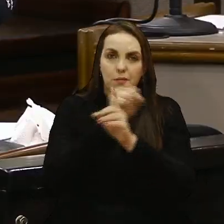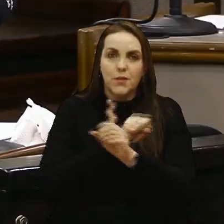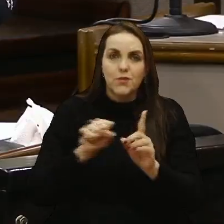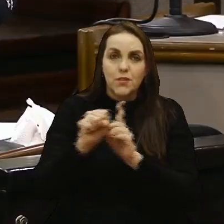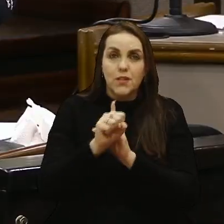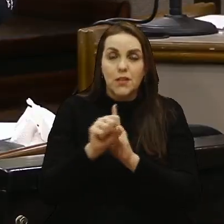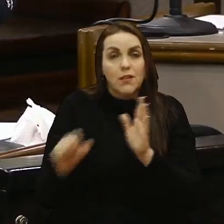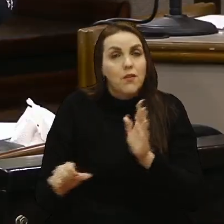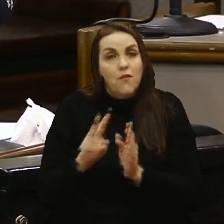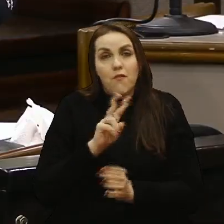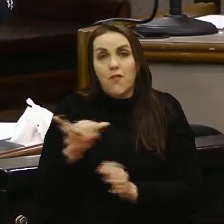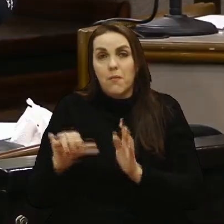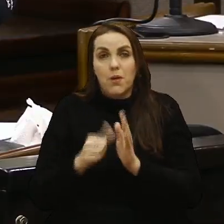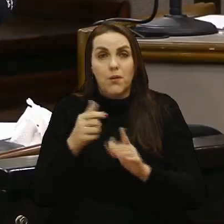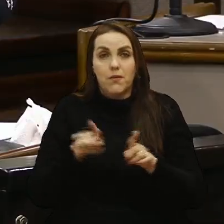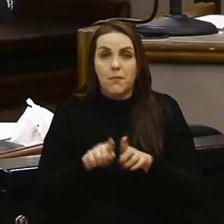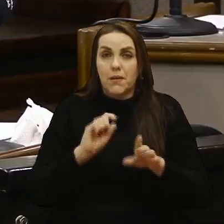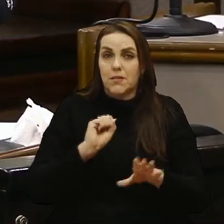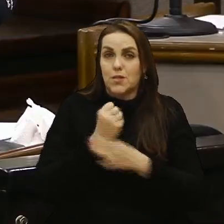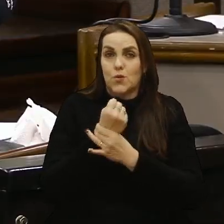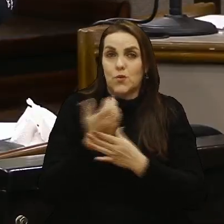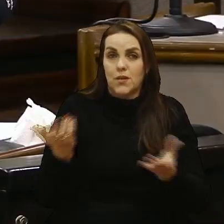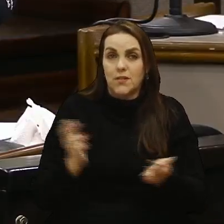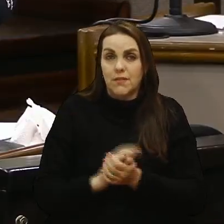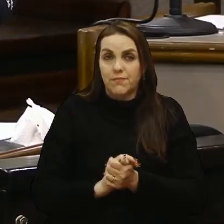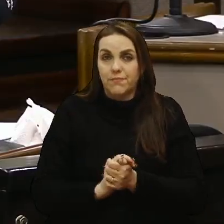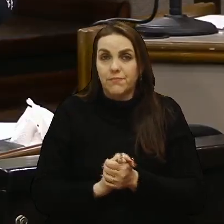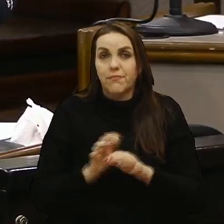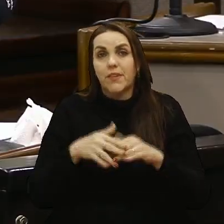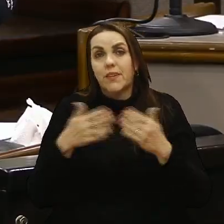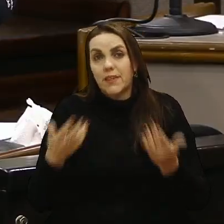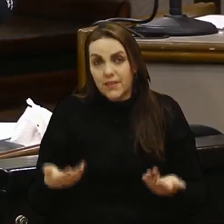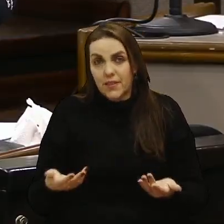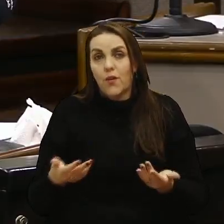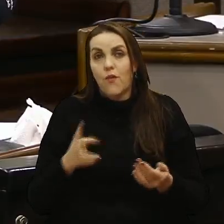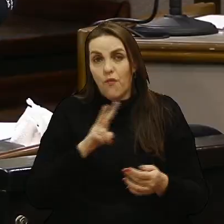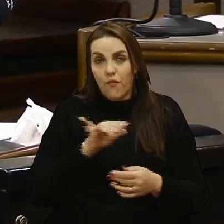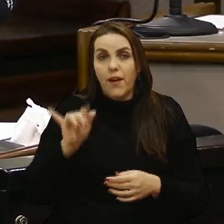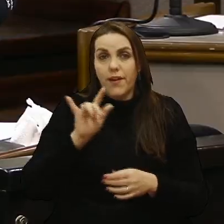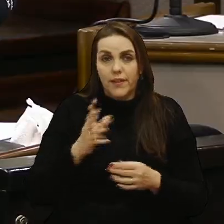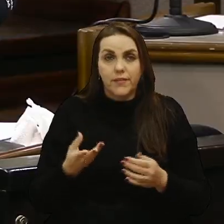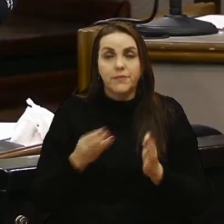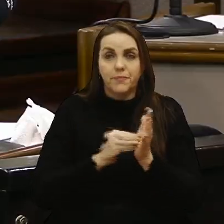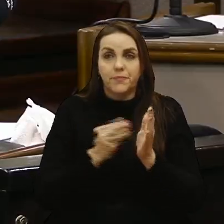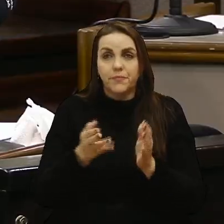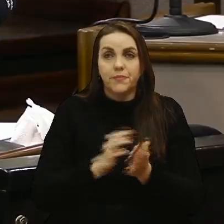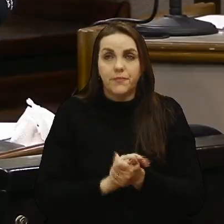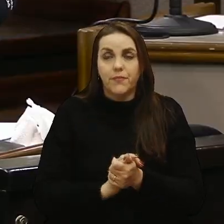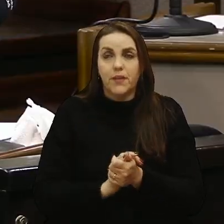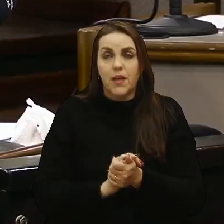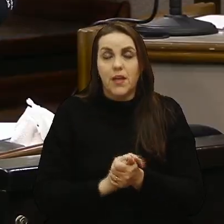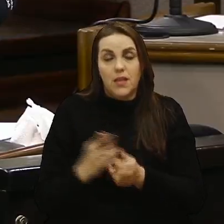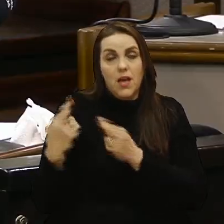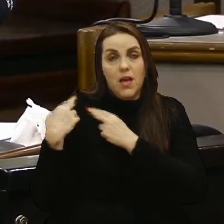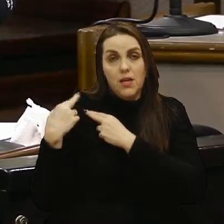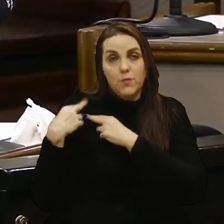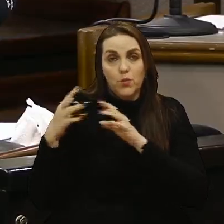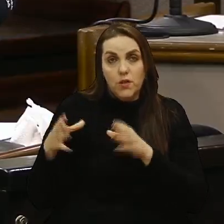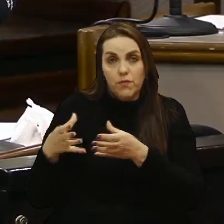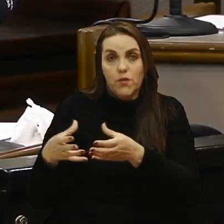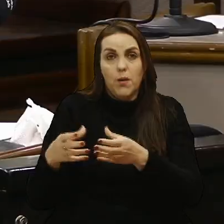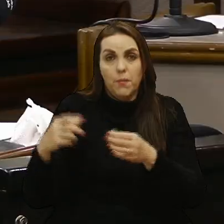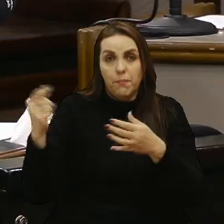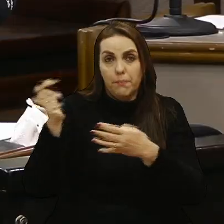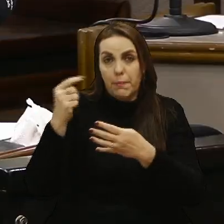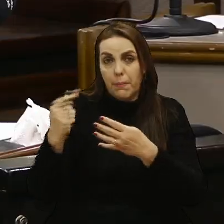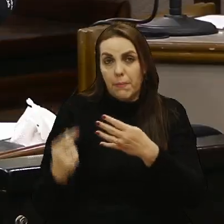e vai melhorar também a questão da segurança. Com isso, vai ser colocado pelos órgãos responsáveis as condições